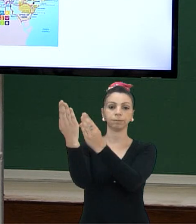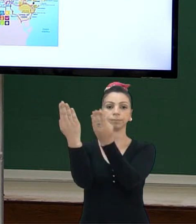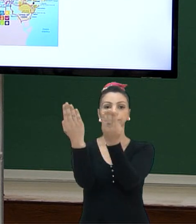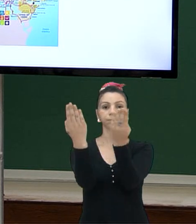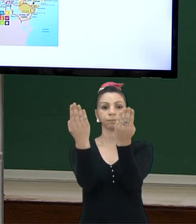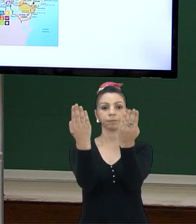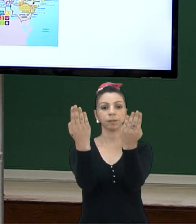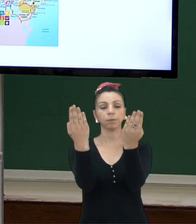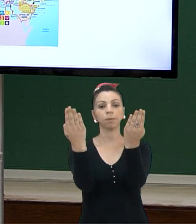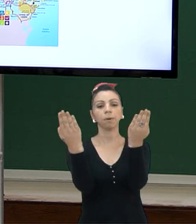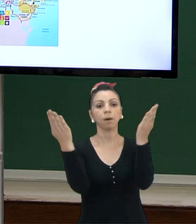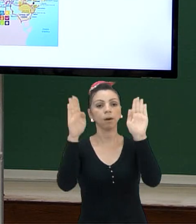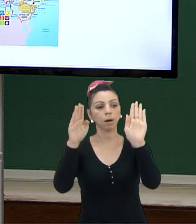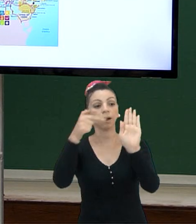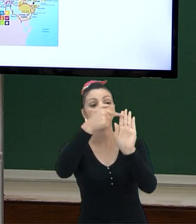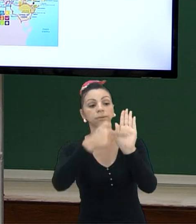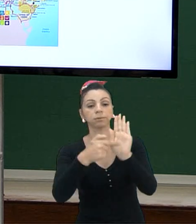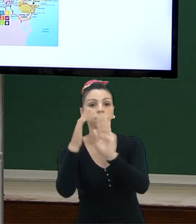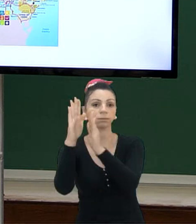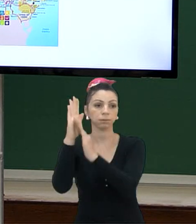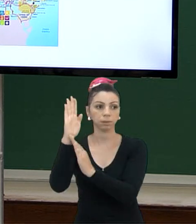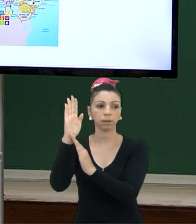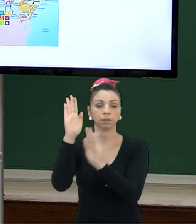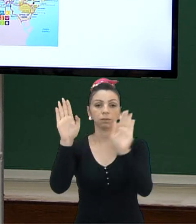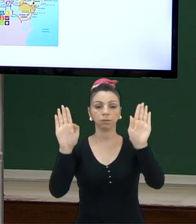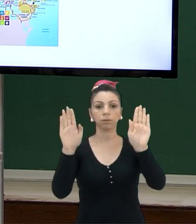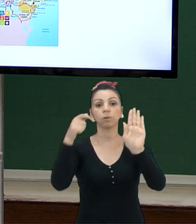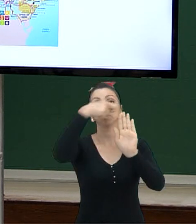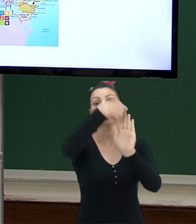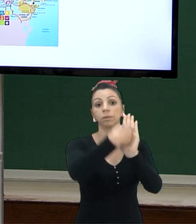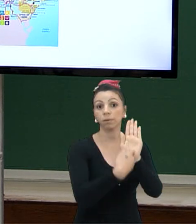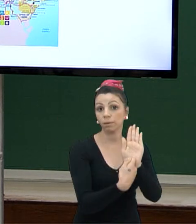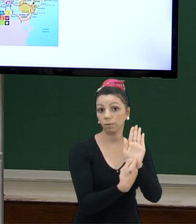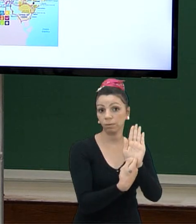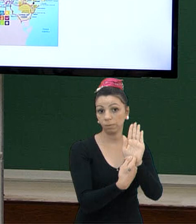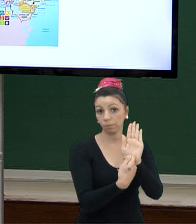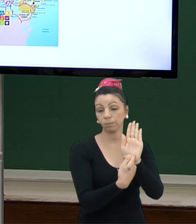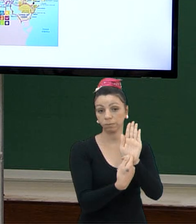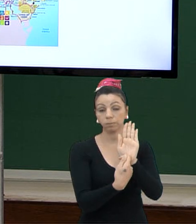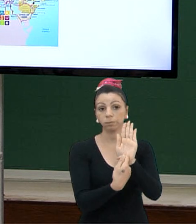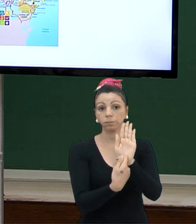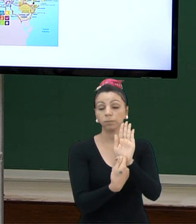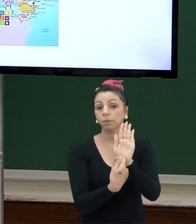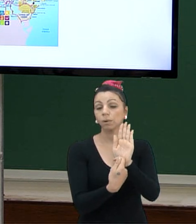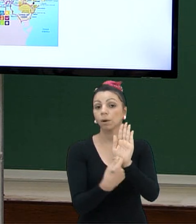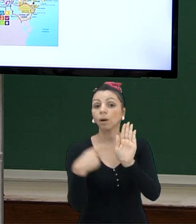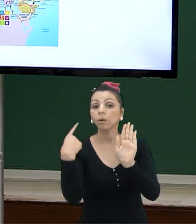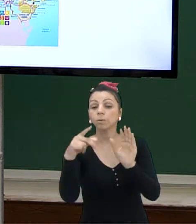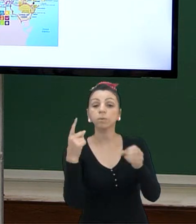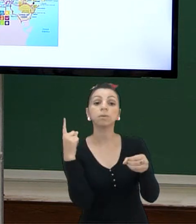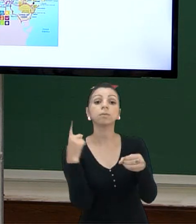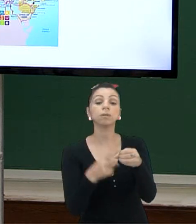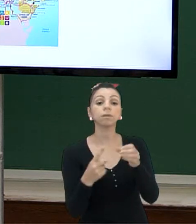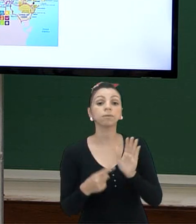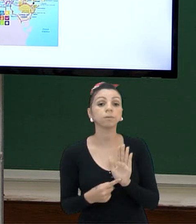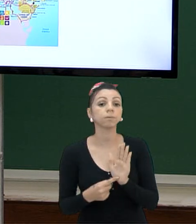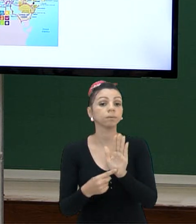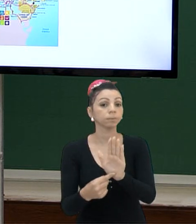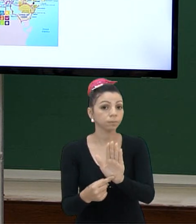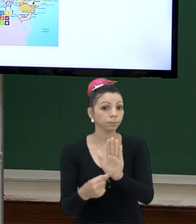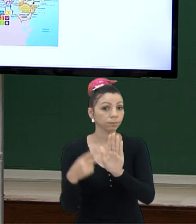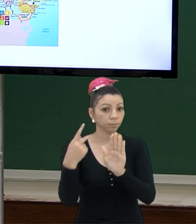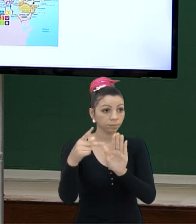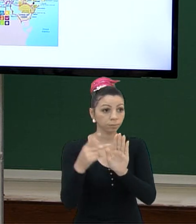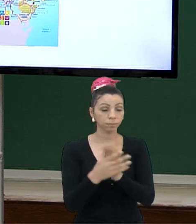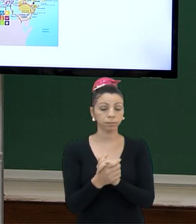o texto? Então, aqui dentro, em todo ele, vai o texto, aquilo que a sua cidade vai oferecer para